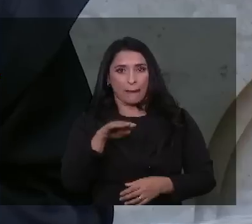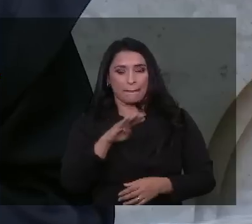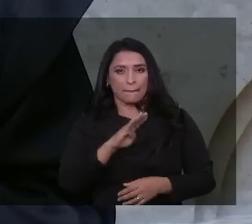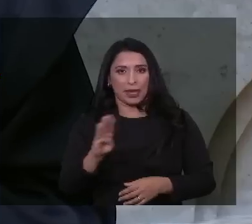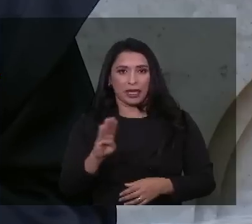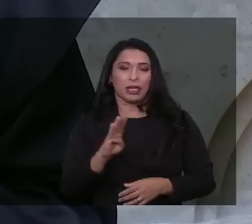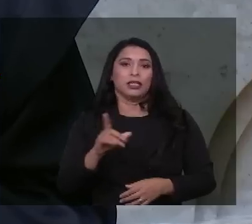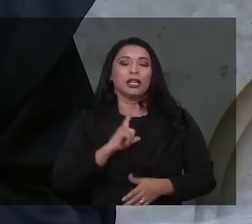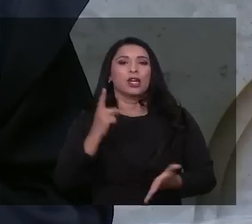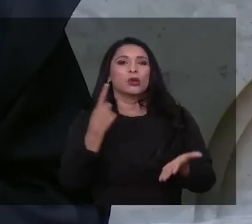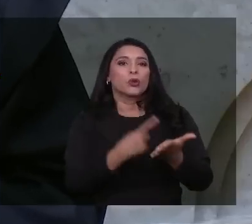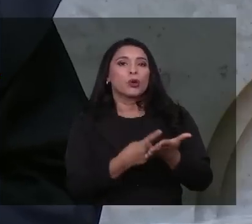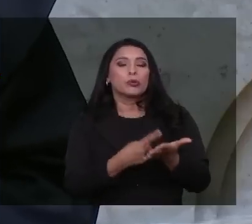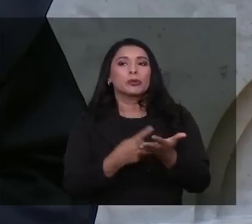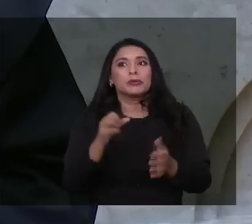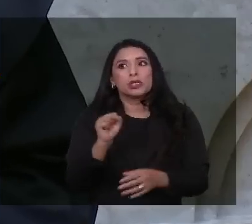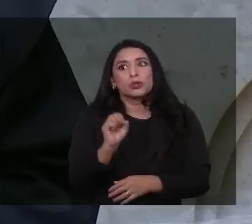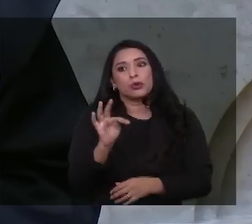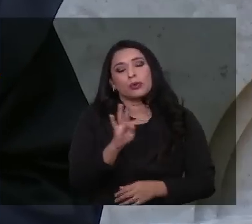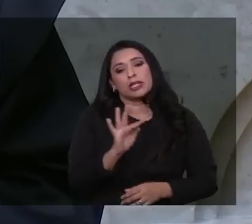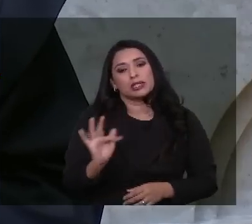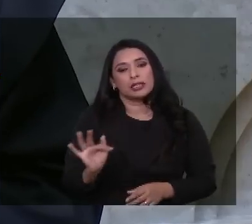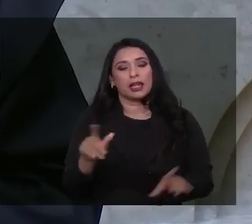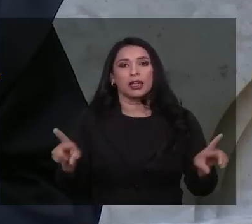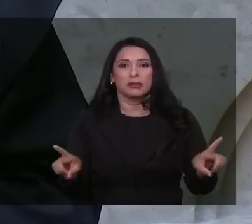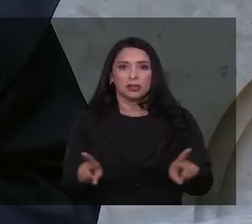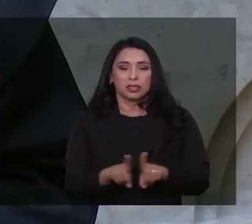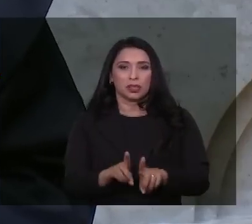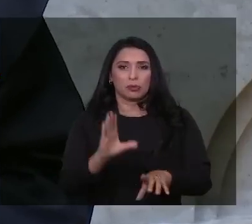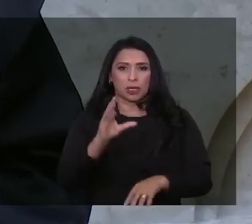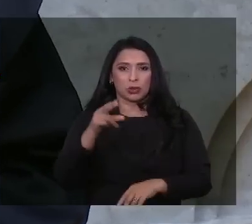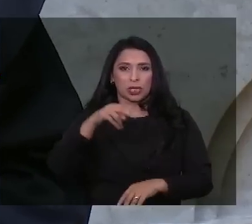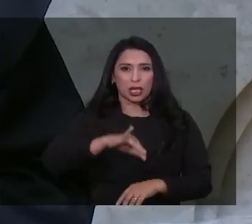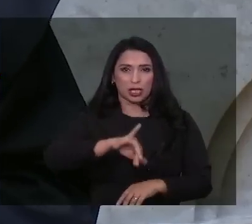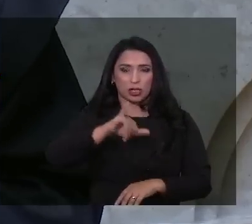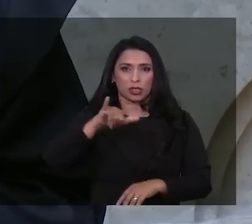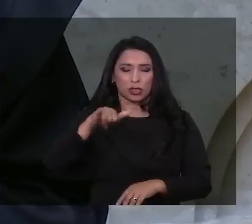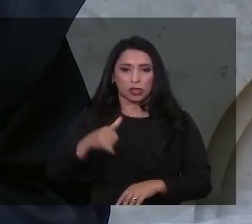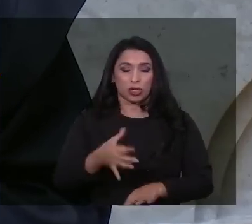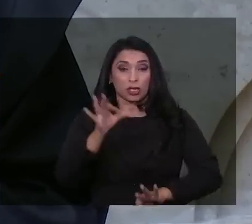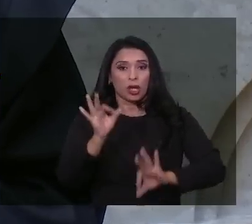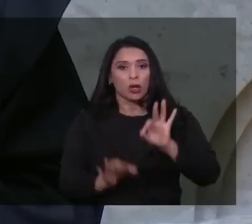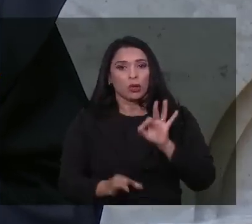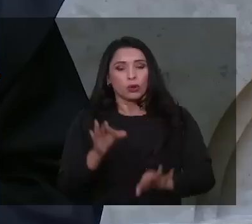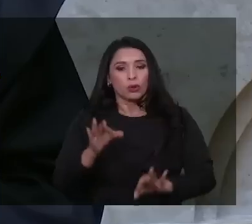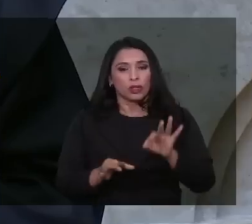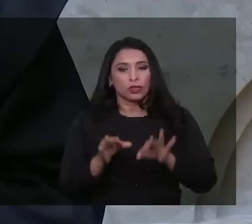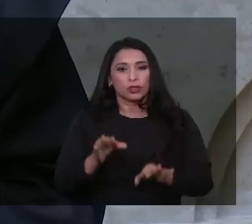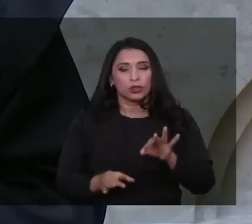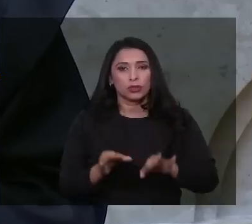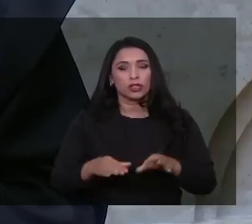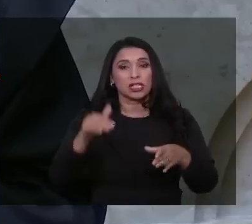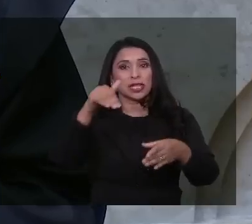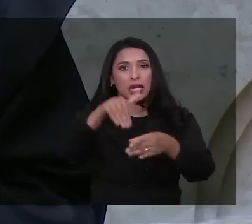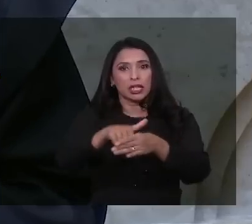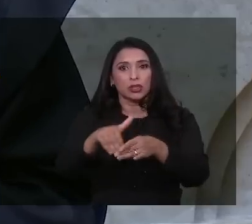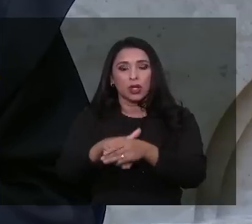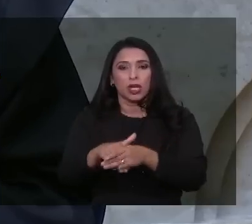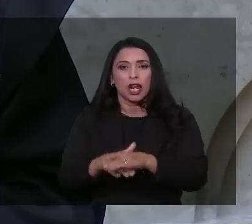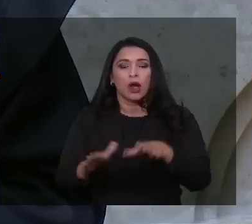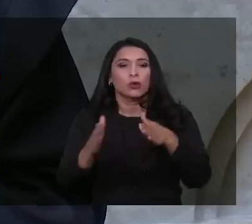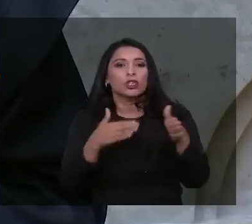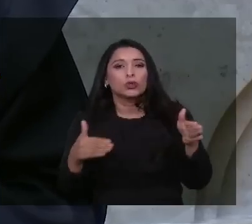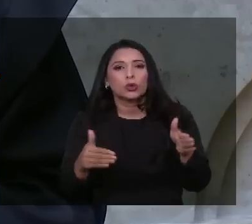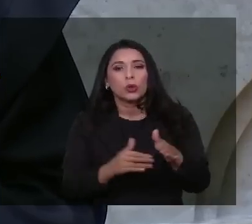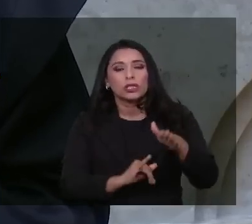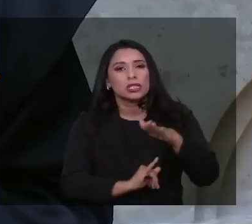com o Supremo Tribunal Federal e com o Conselho Nacional de Justiça, com a Justiça Eleitoral e com todas as instituições